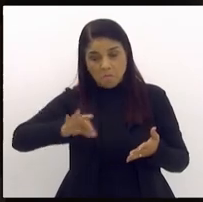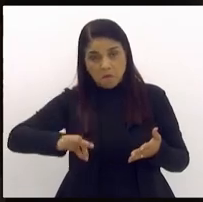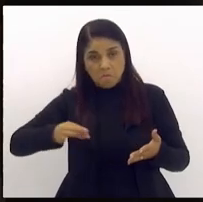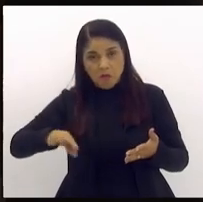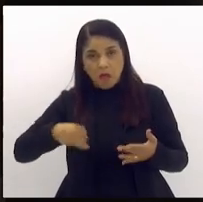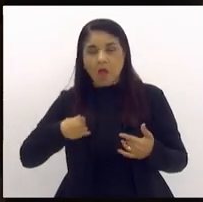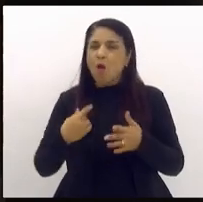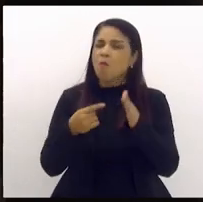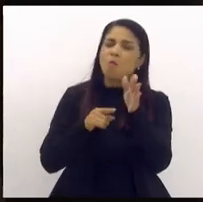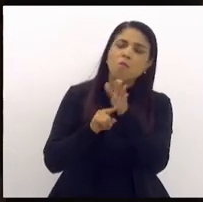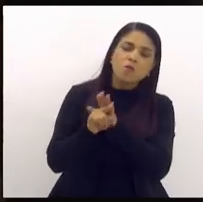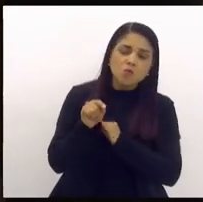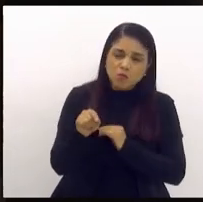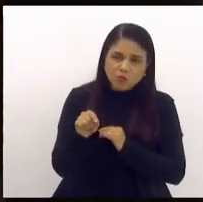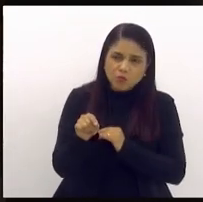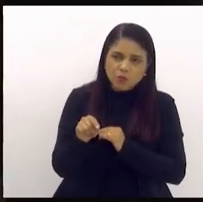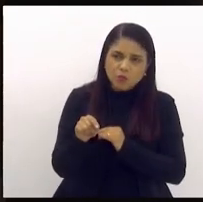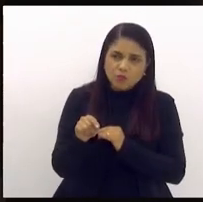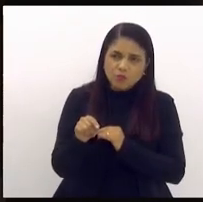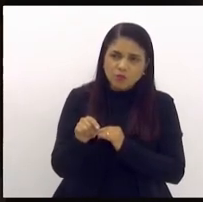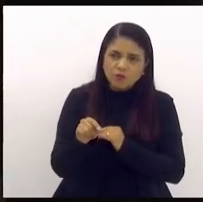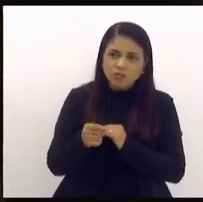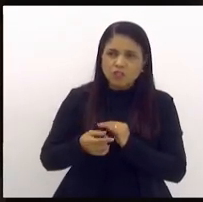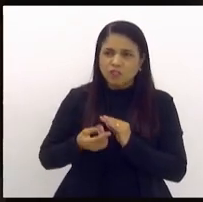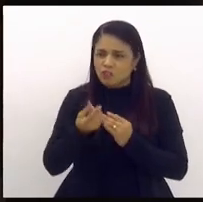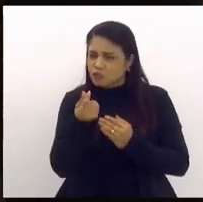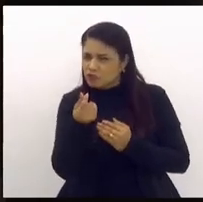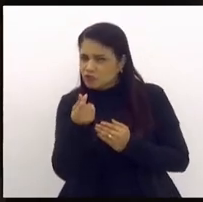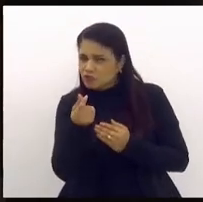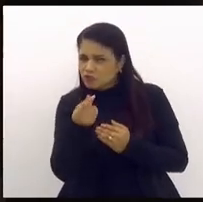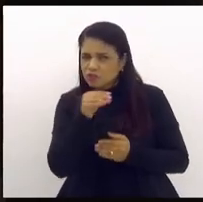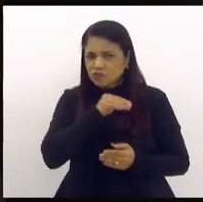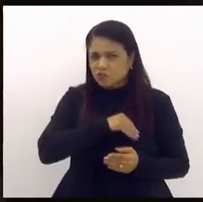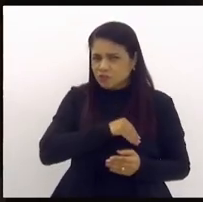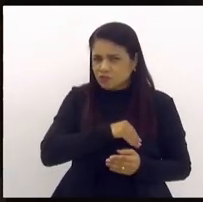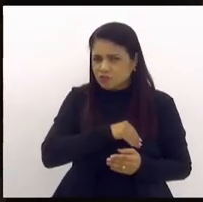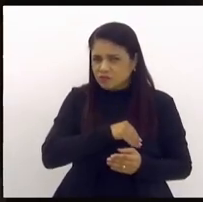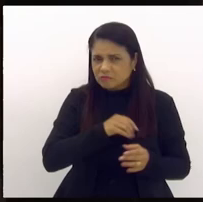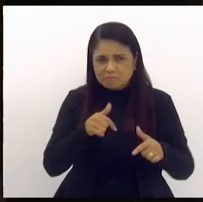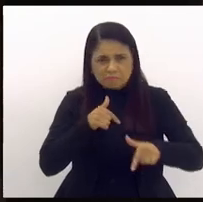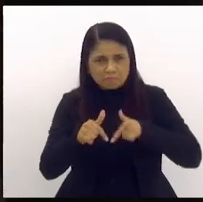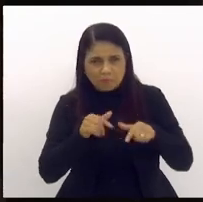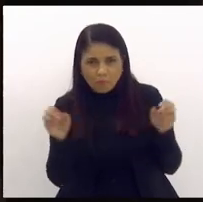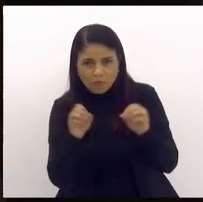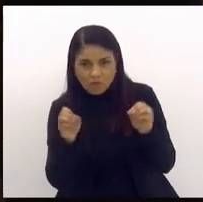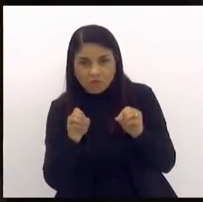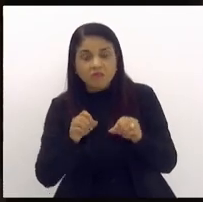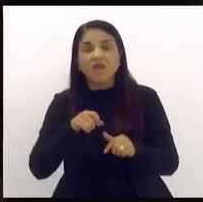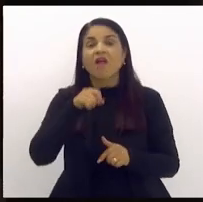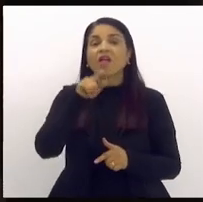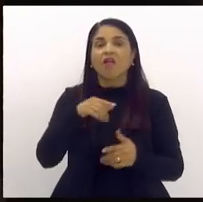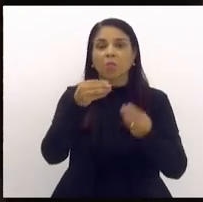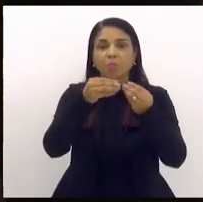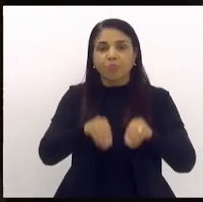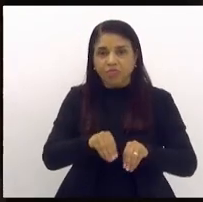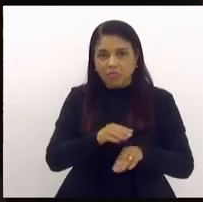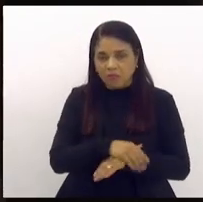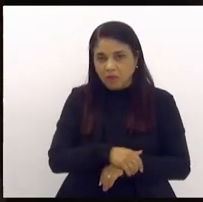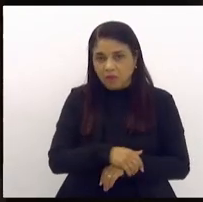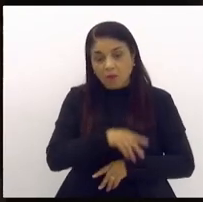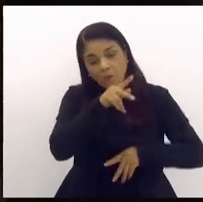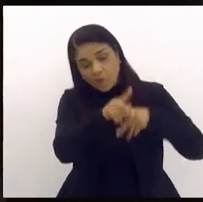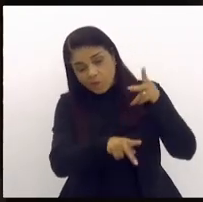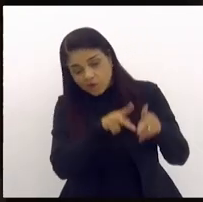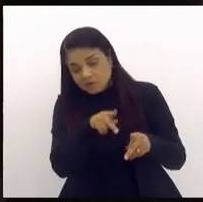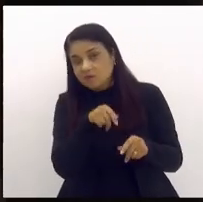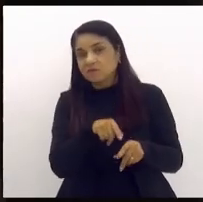te pergunto, ela vai nesse dia? Não vai. Recebe sem trabalhar. E quem se ferra nessa situação? É o